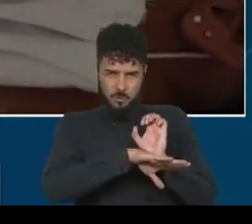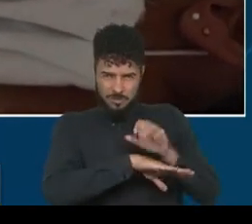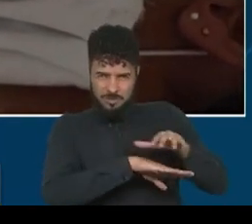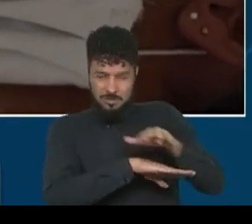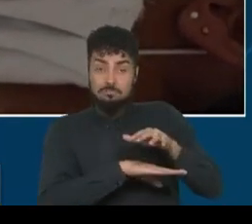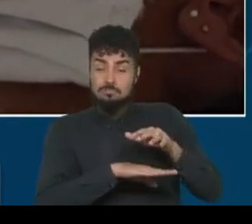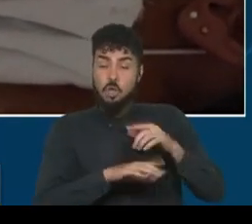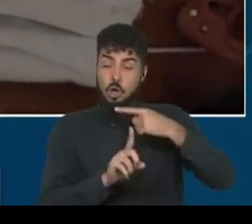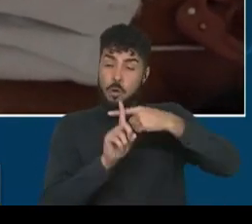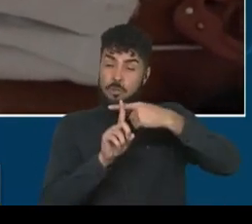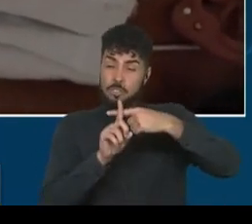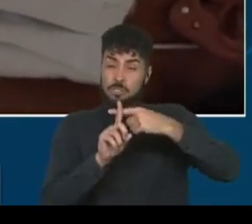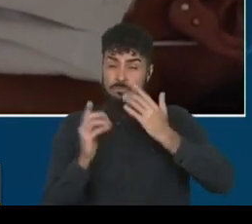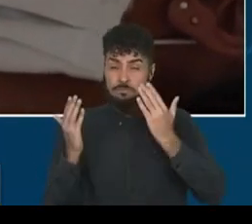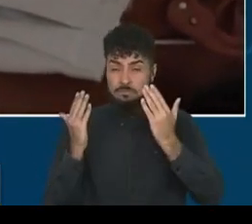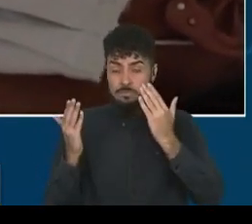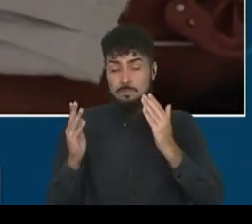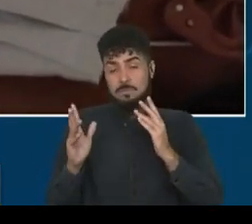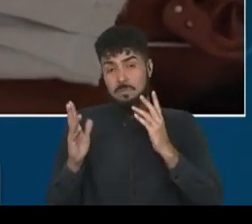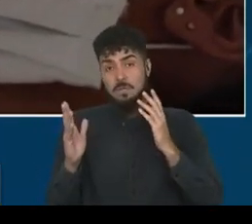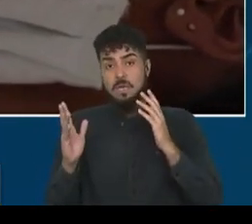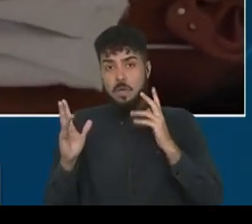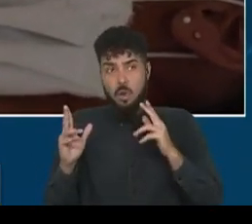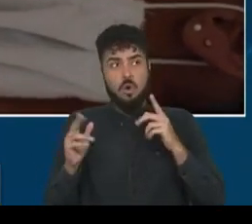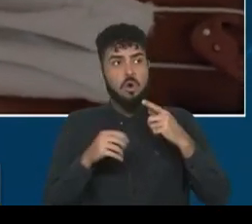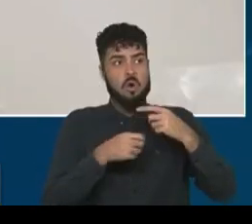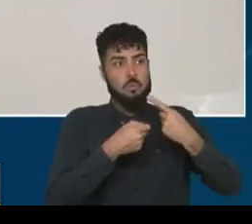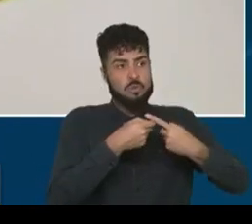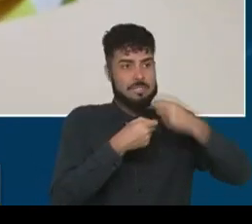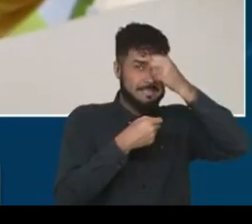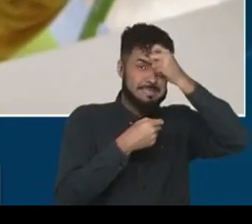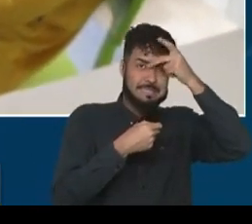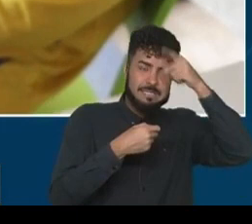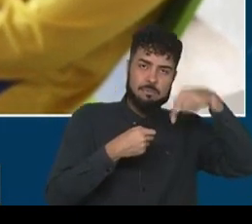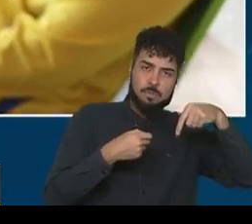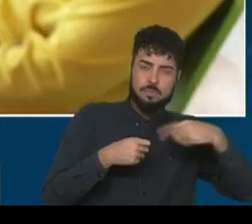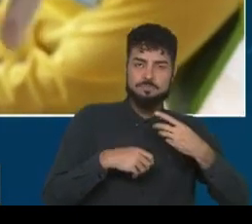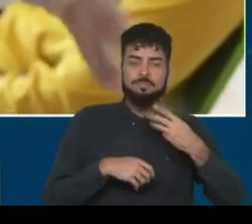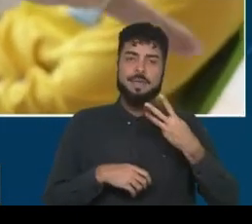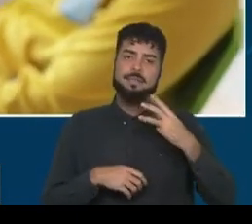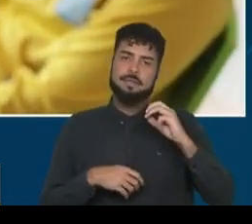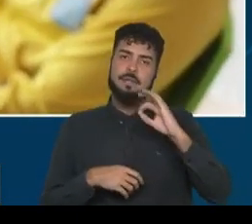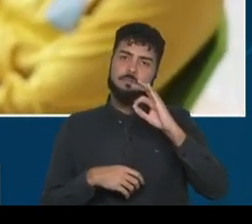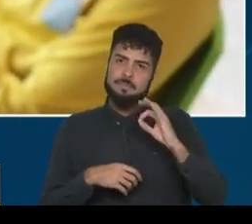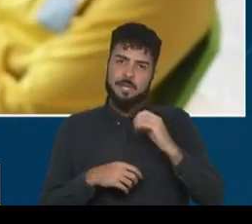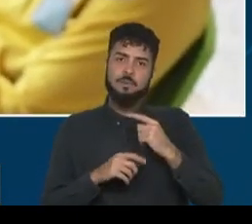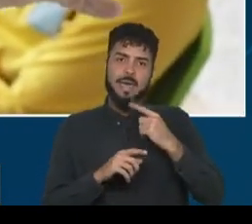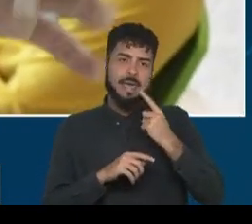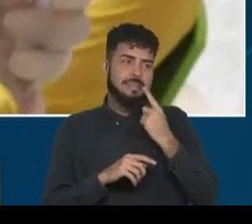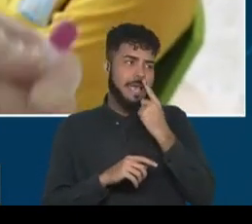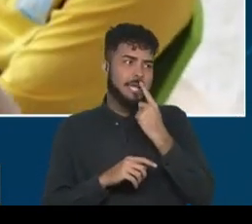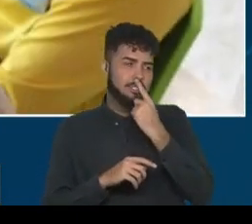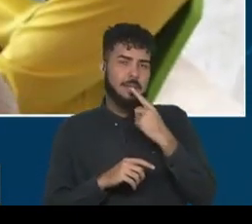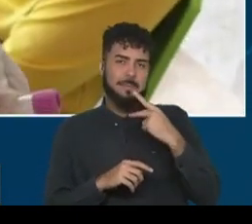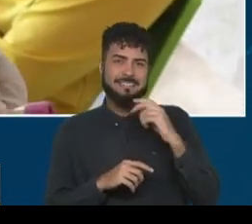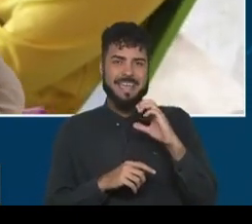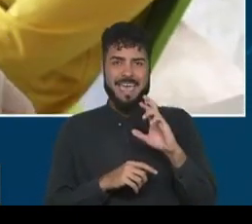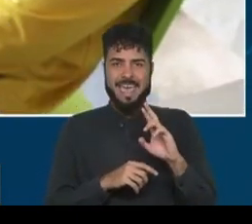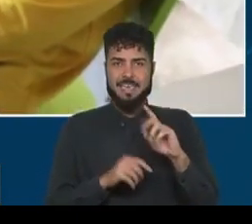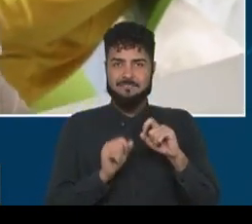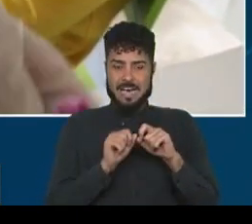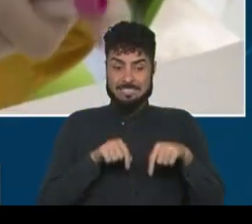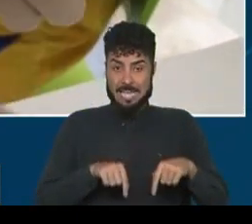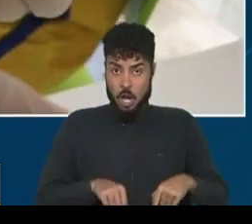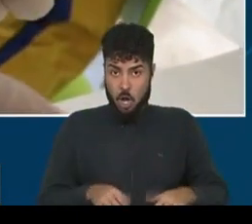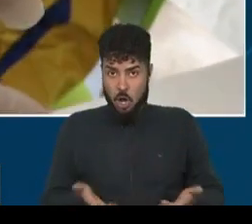é equivalente à taxa de positividade no município do Rio. 30% dos testes PCR feitos no